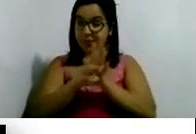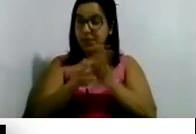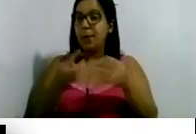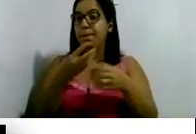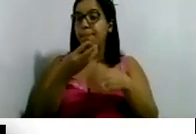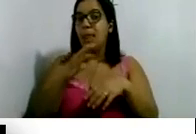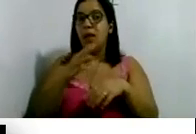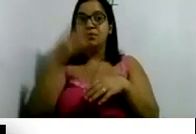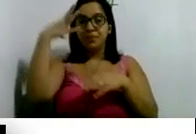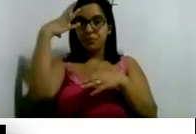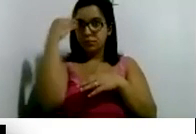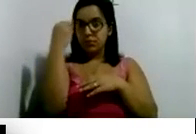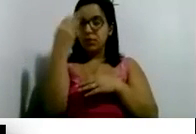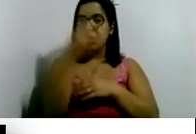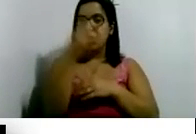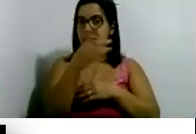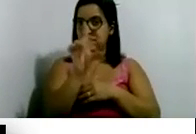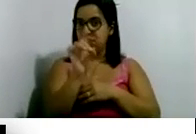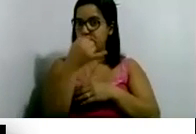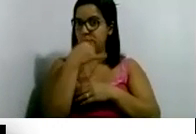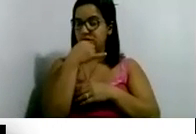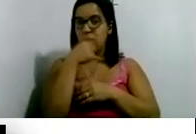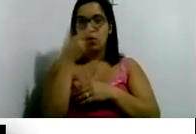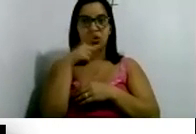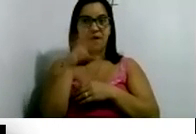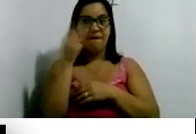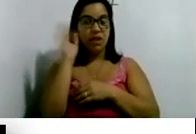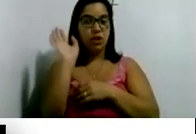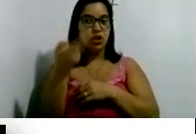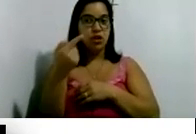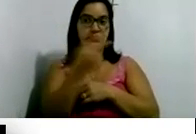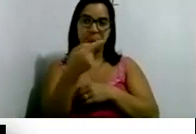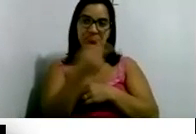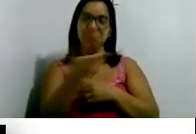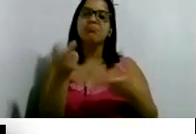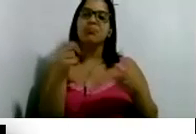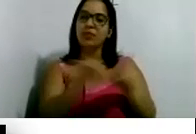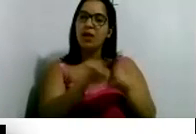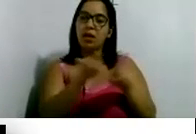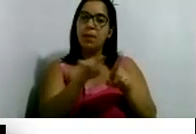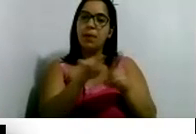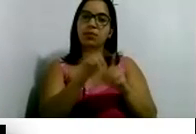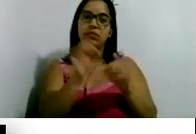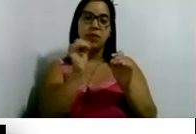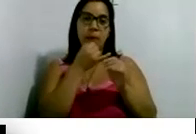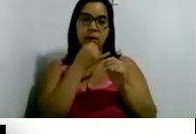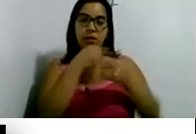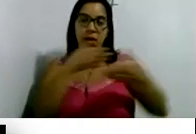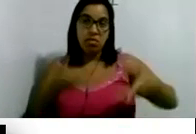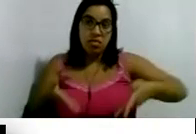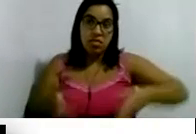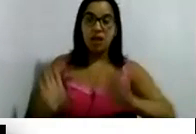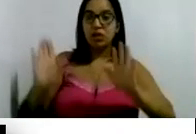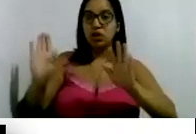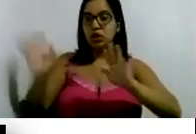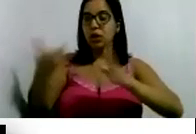imagem, o médico ele já consegue identificar isso. E assim que o neonato nasce, ele já